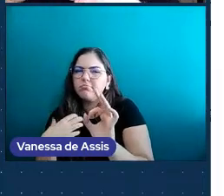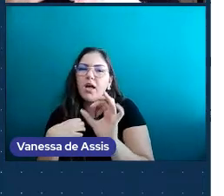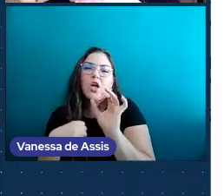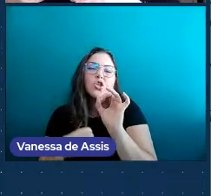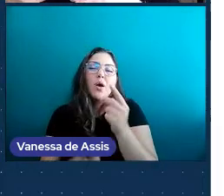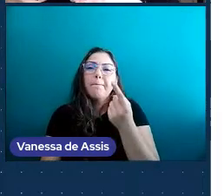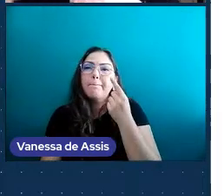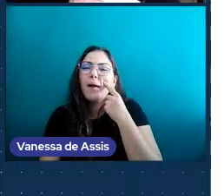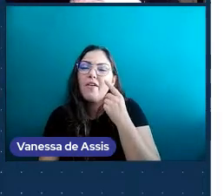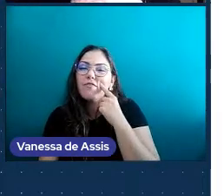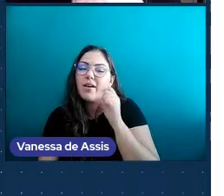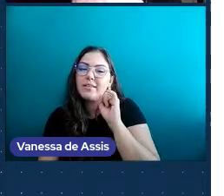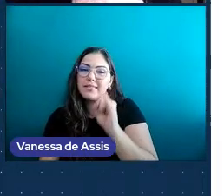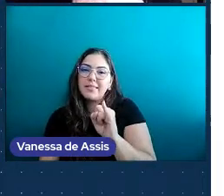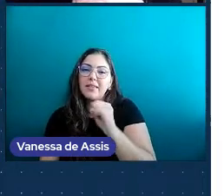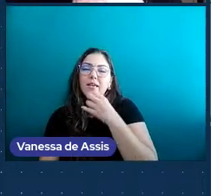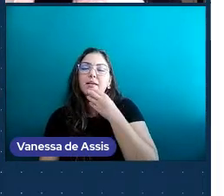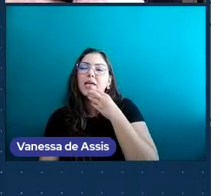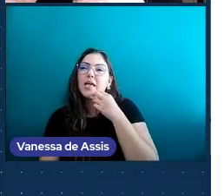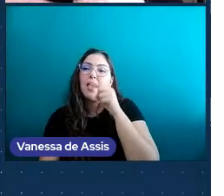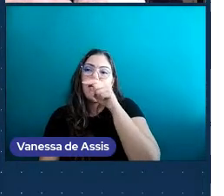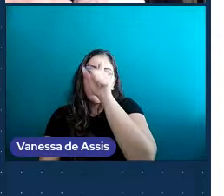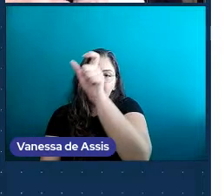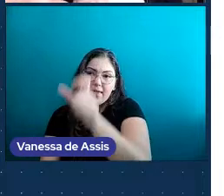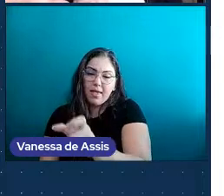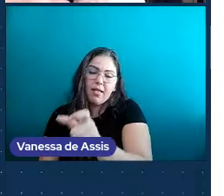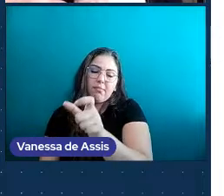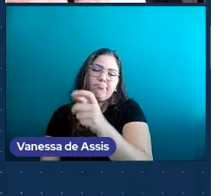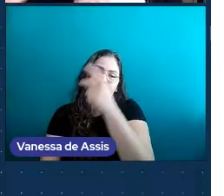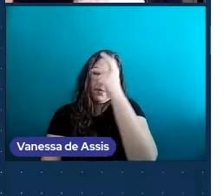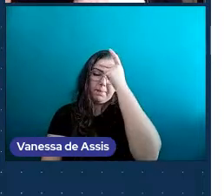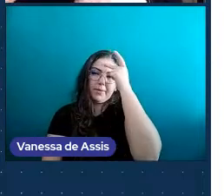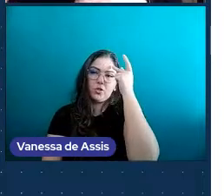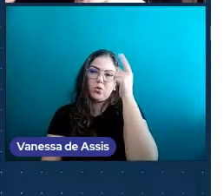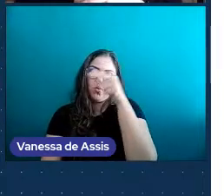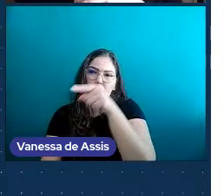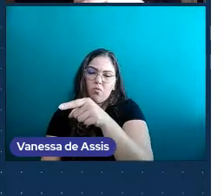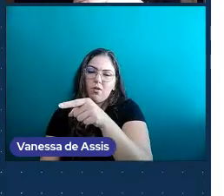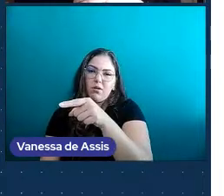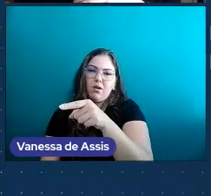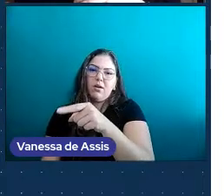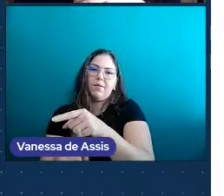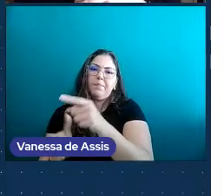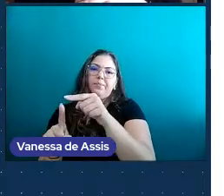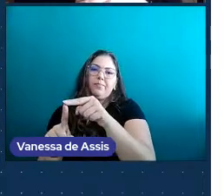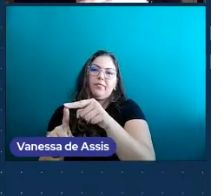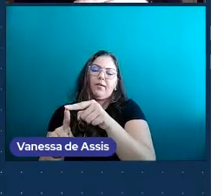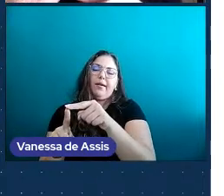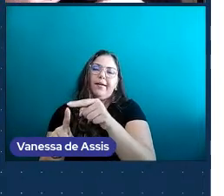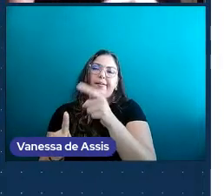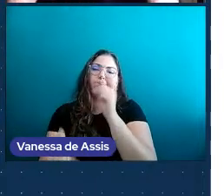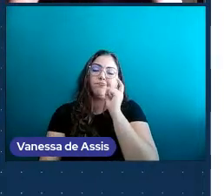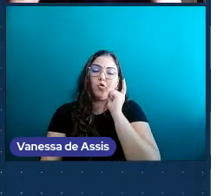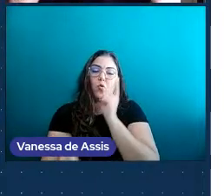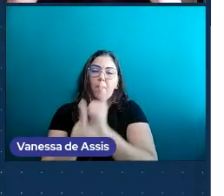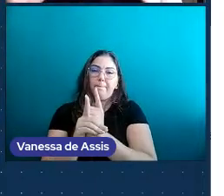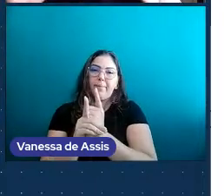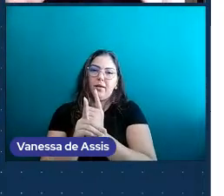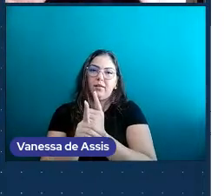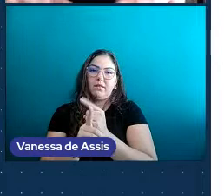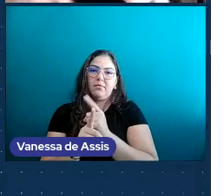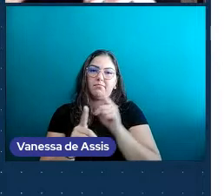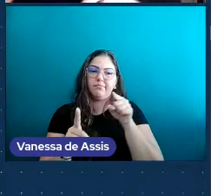para perceber até que ponto a interpretação que a pessoa pesquisadora deu para os resultados não está muito,